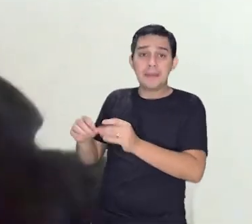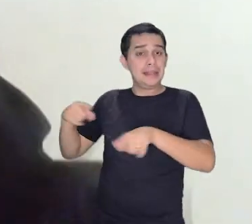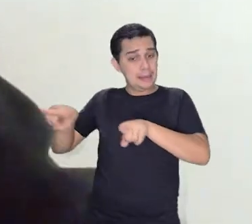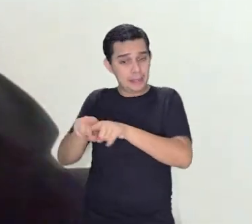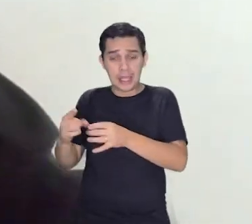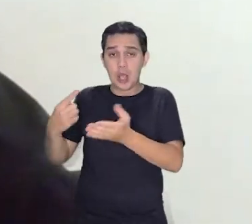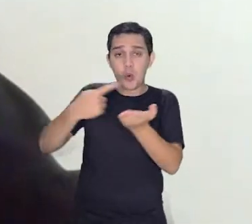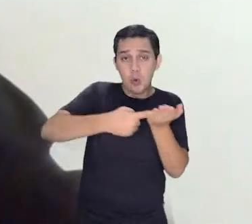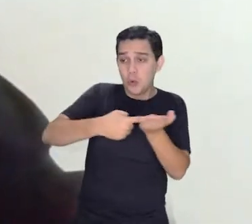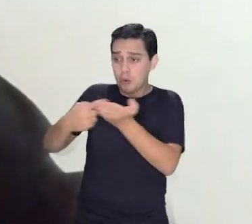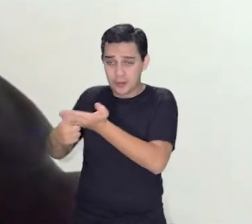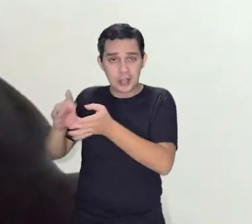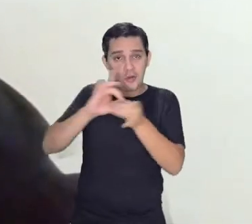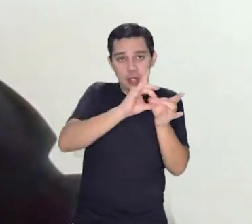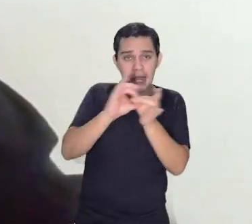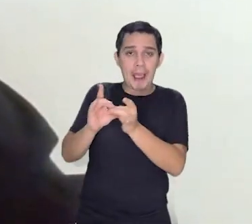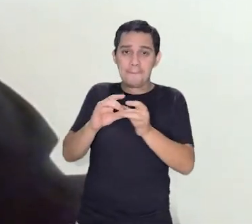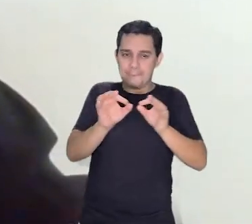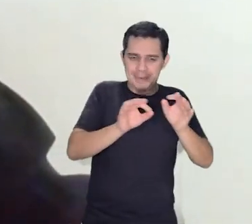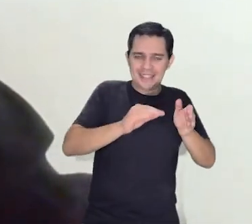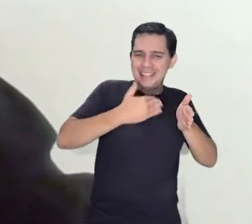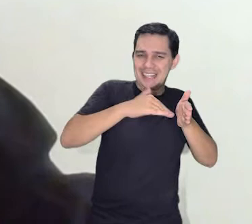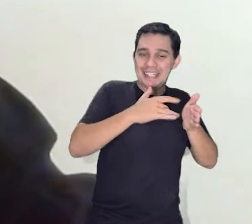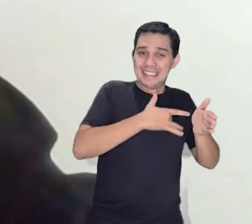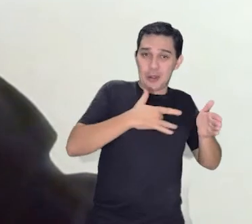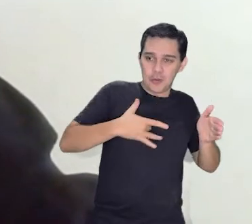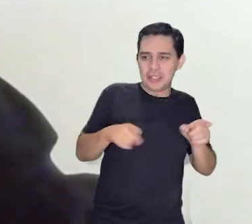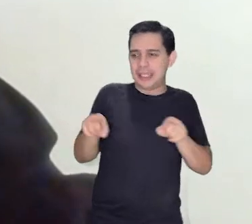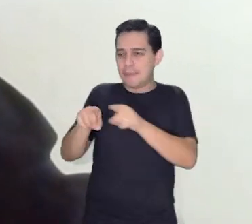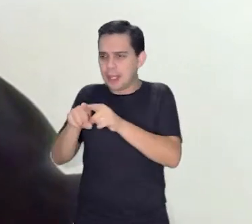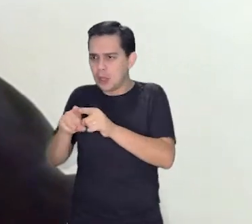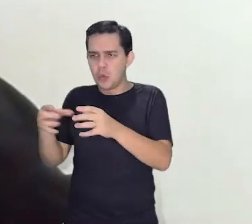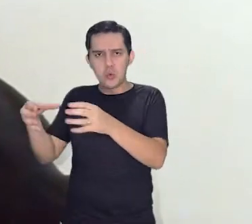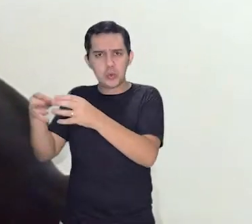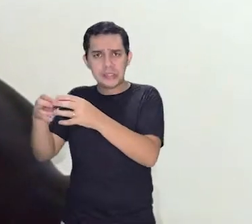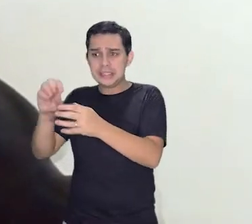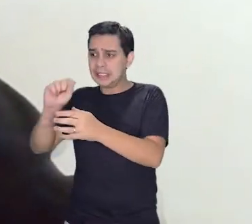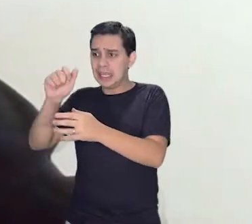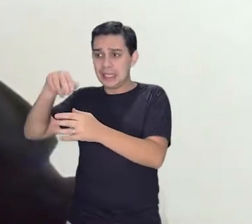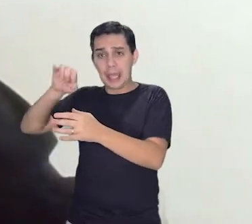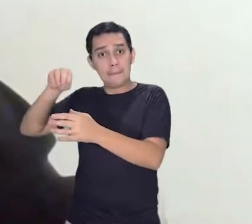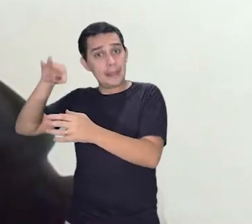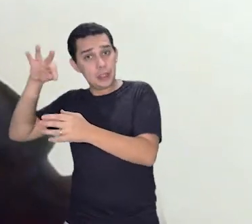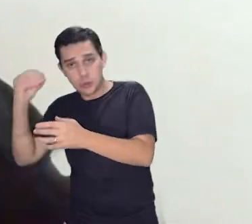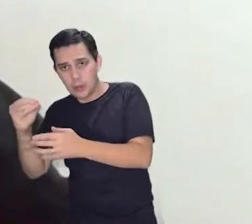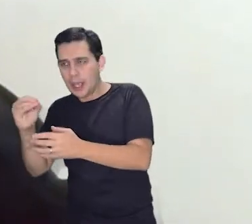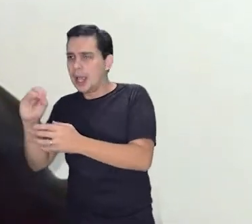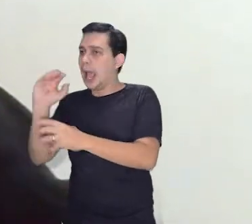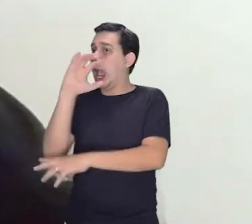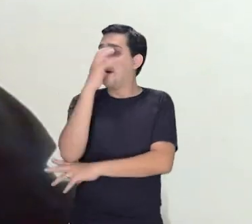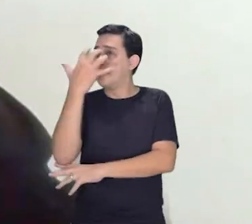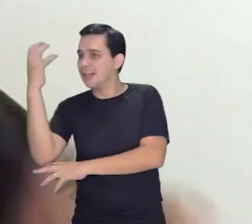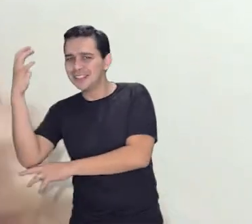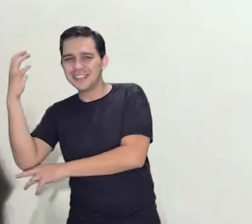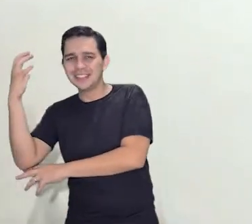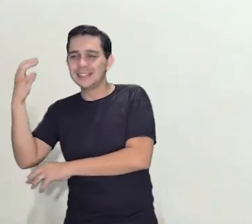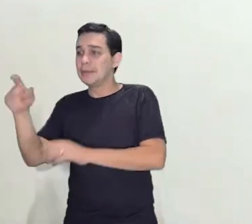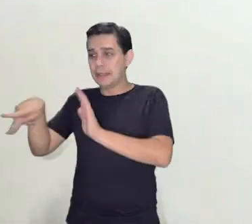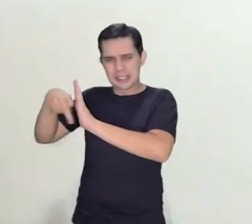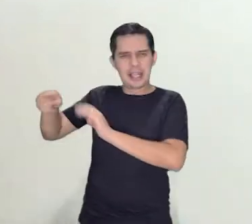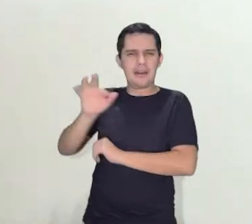de Saúde e o Departamento de Saneamento e Saúde Ambiental da Escola Nacional de Saúde Pública Sérgio Arouca, da